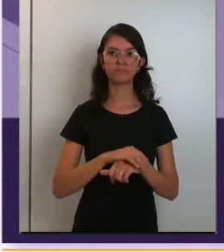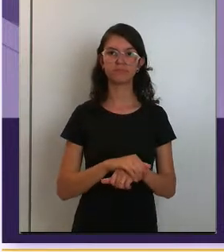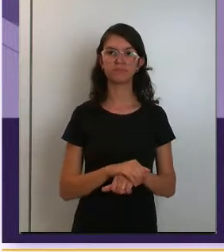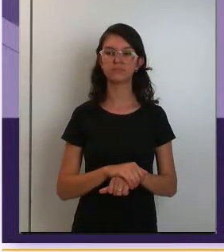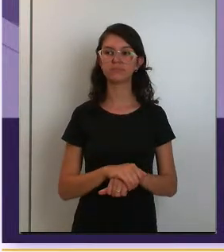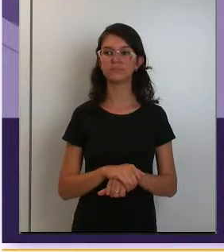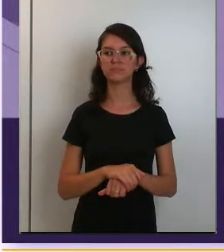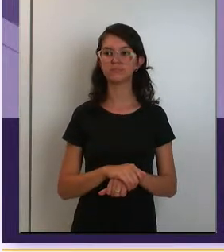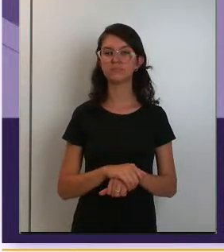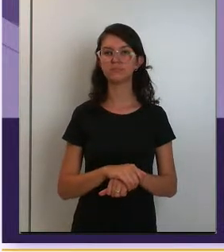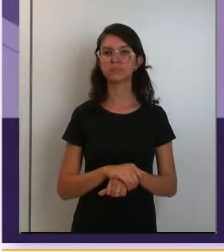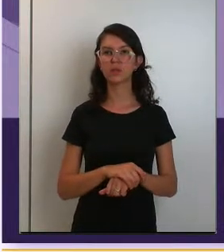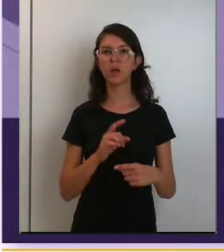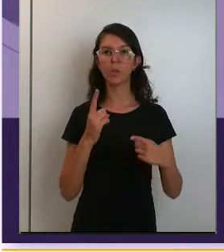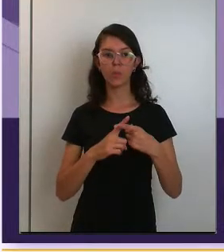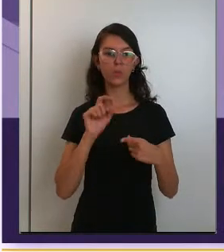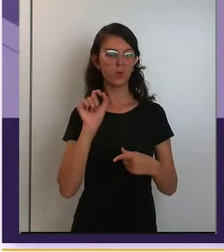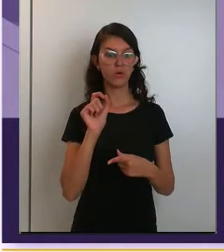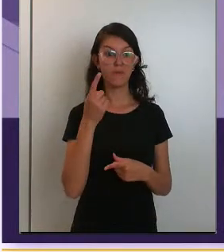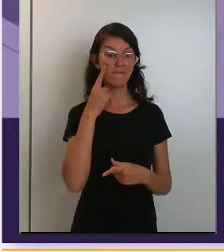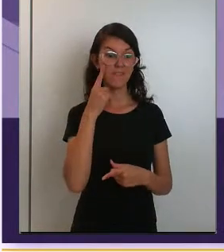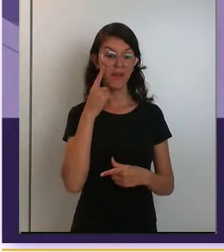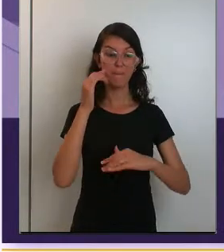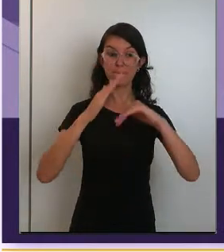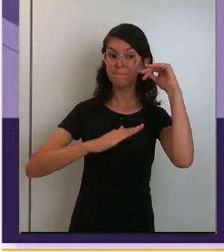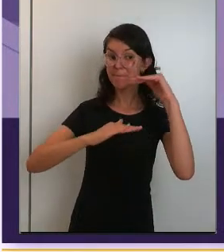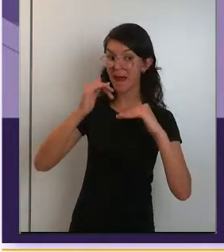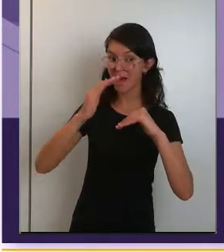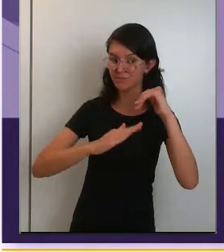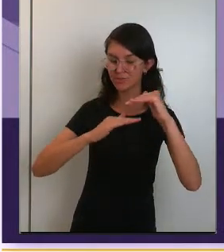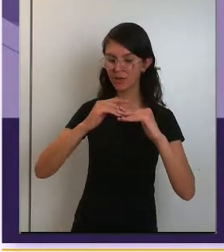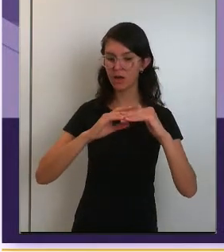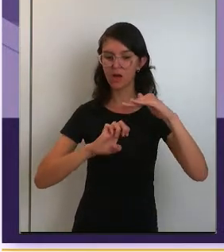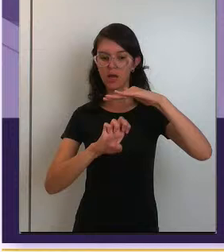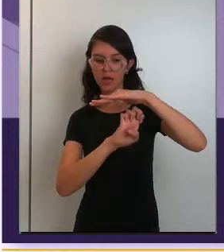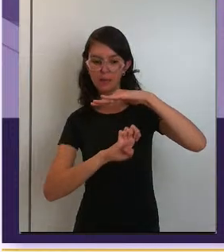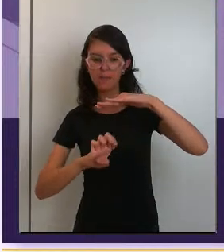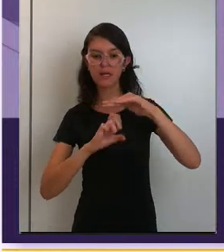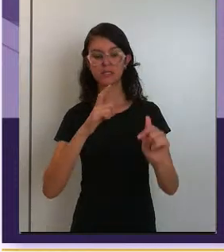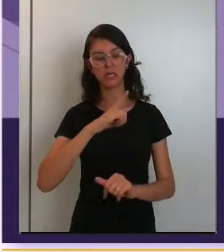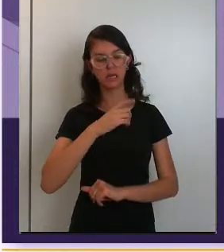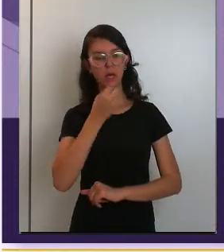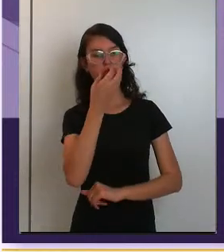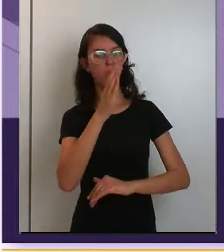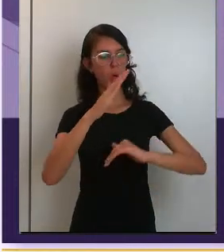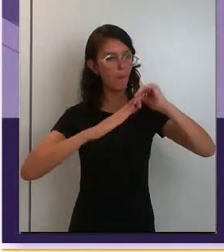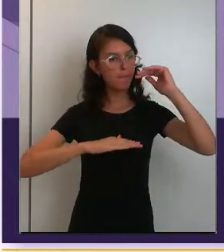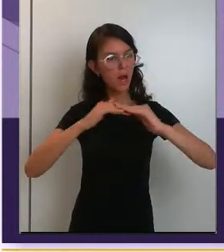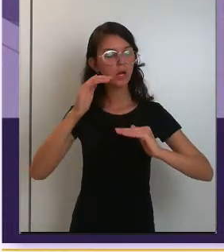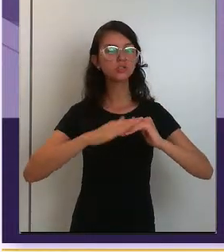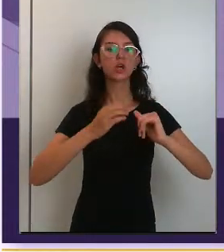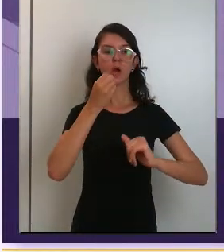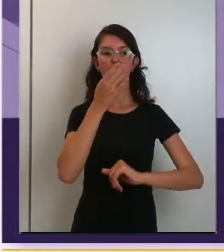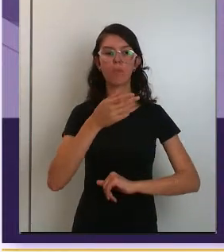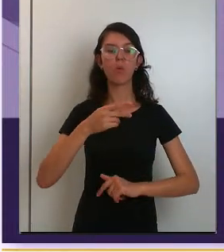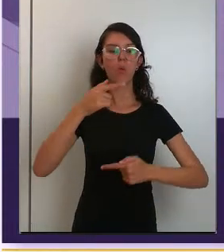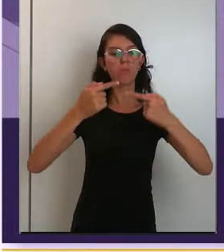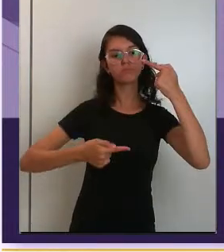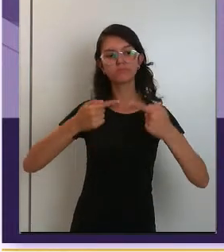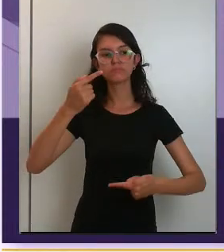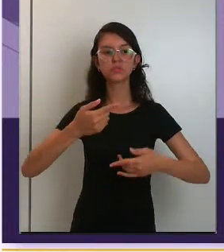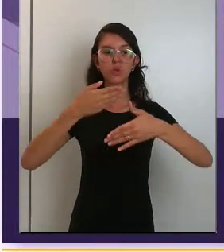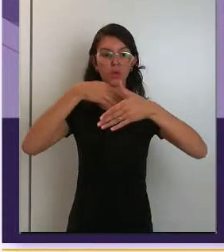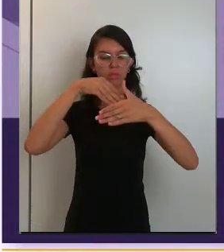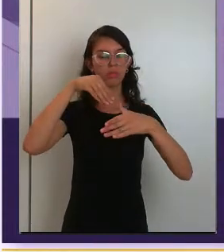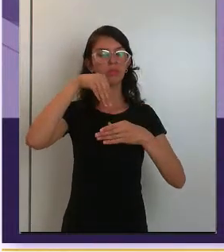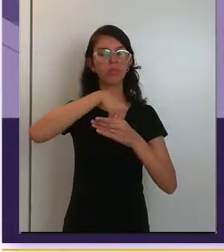né? Por quê? O que que você vê na prática? Por mais que uma empresa adote boas práticas, boas políticas internas na busca pela igualdade de